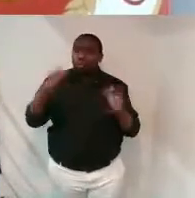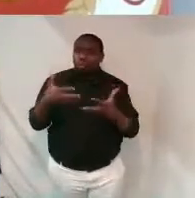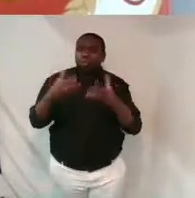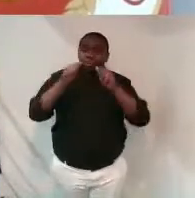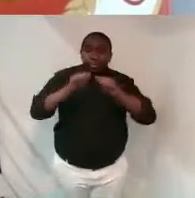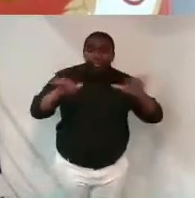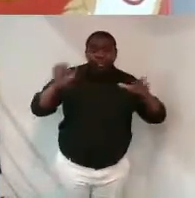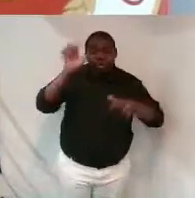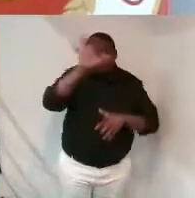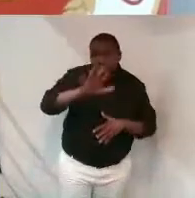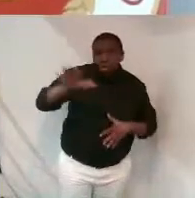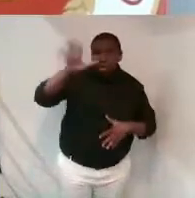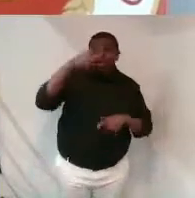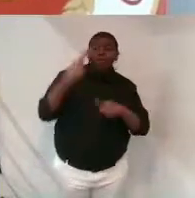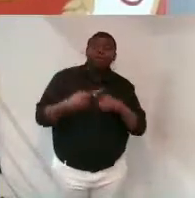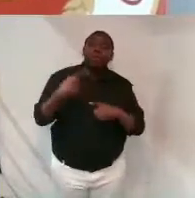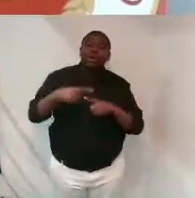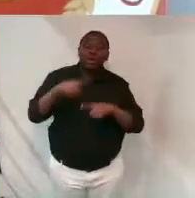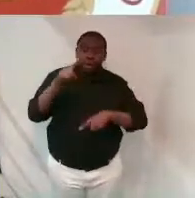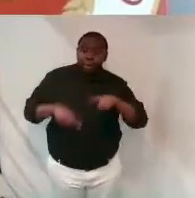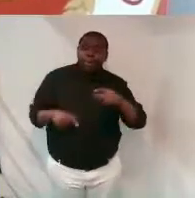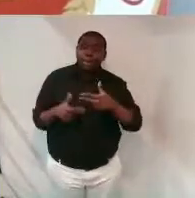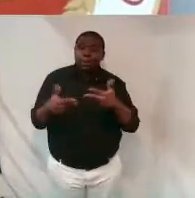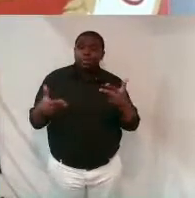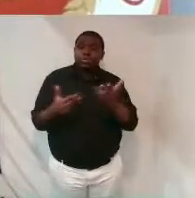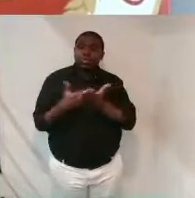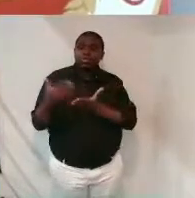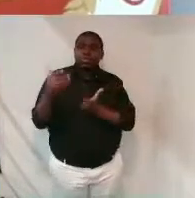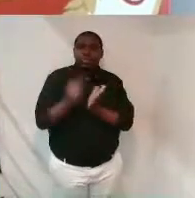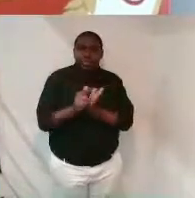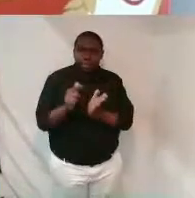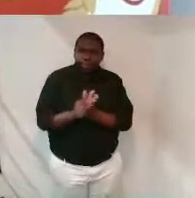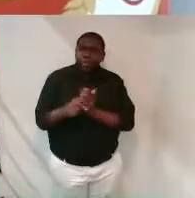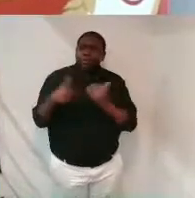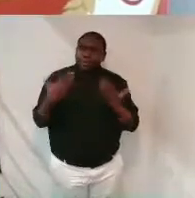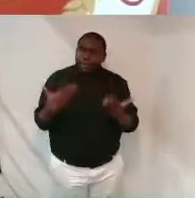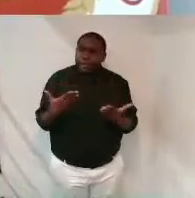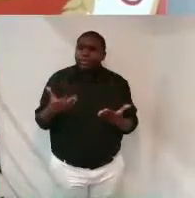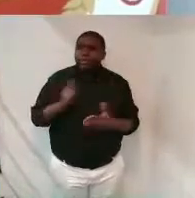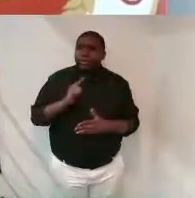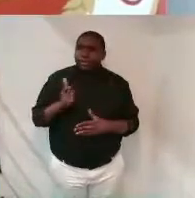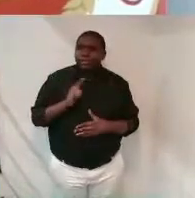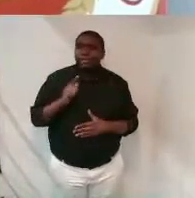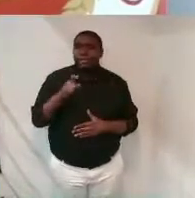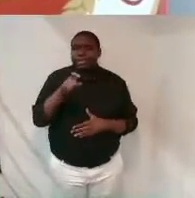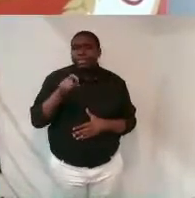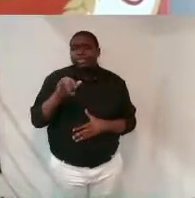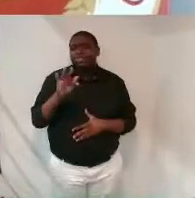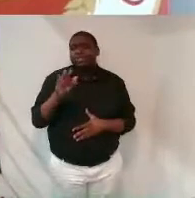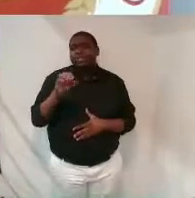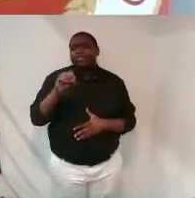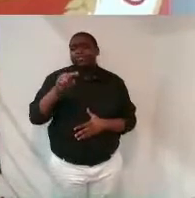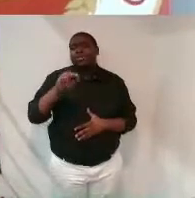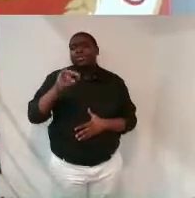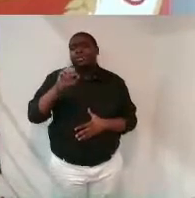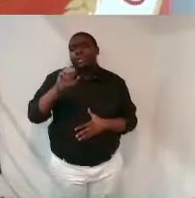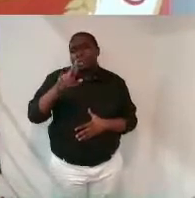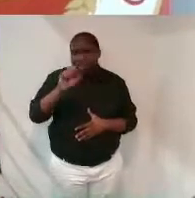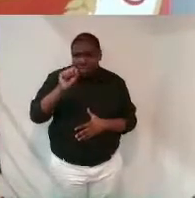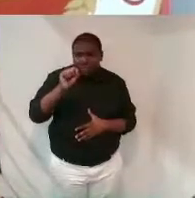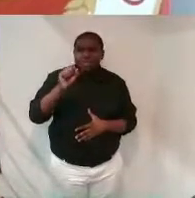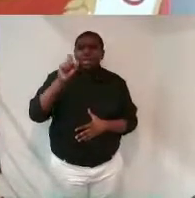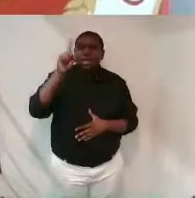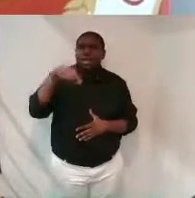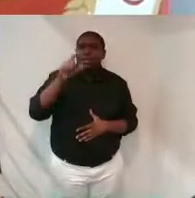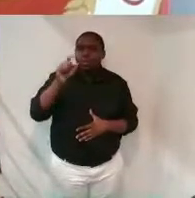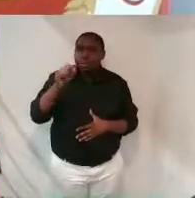Europa, sobretudo por causa da produção de papel. Então, na França, são chamados chiffonniers. Os chiffonniers, na realidade,